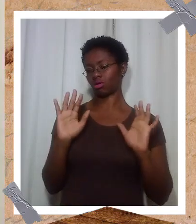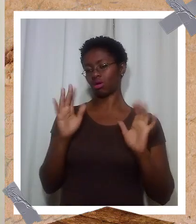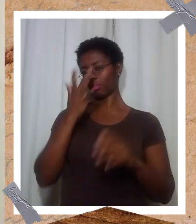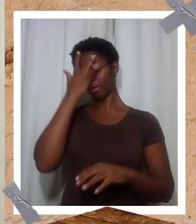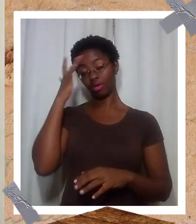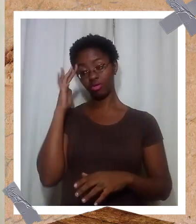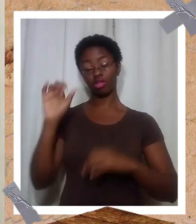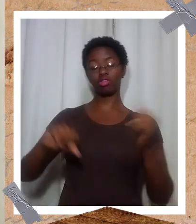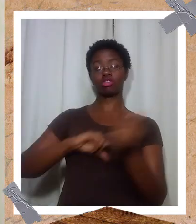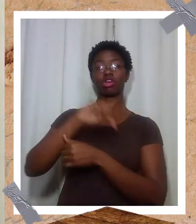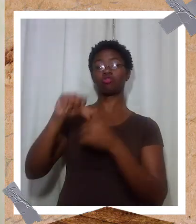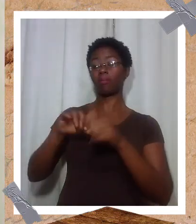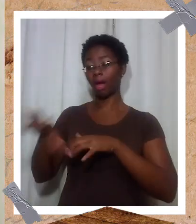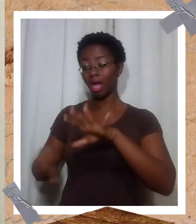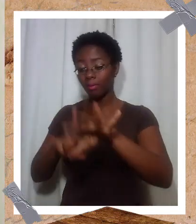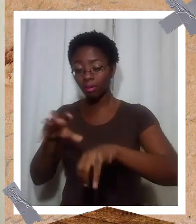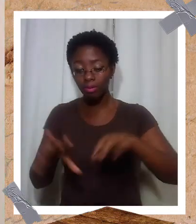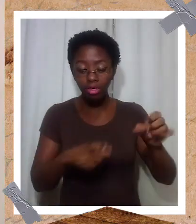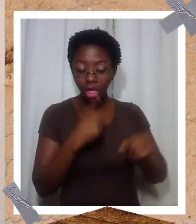vira catador por uma questão de